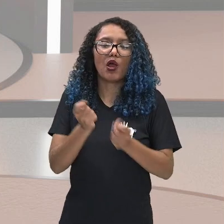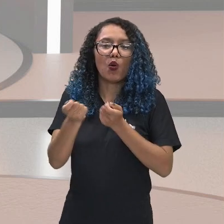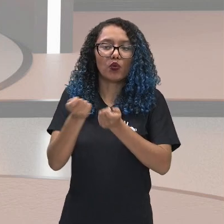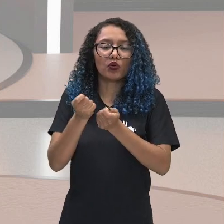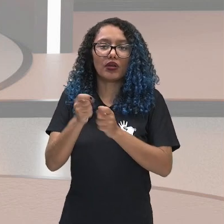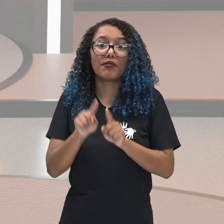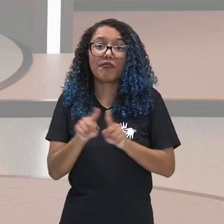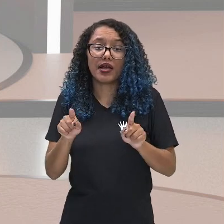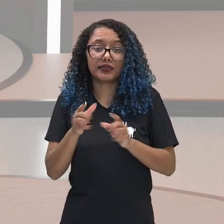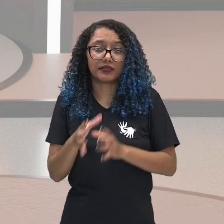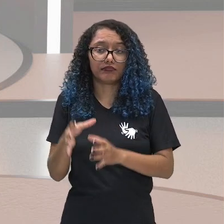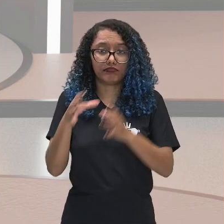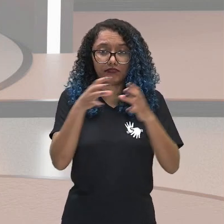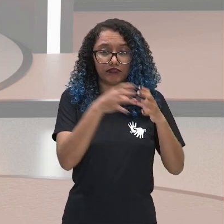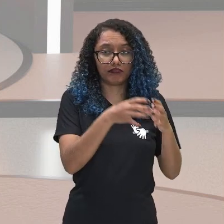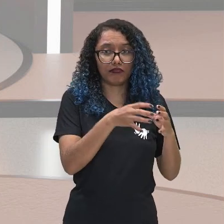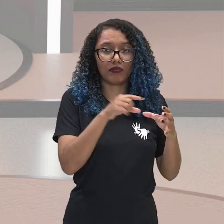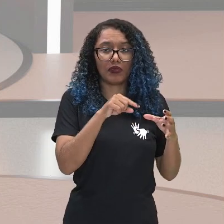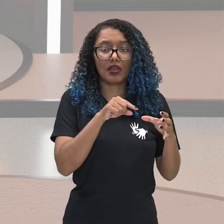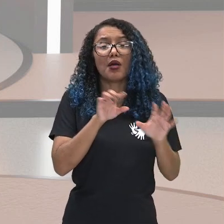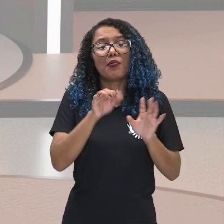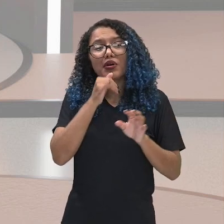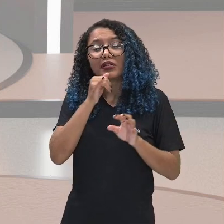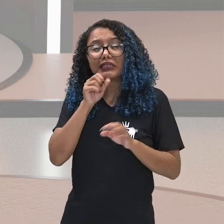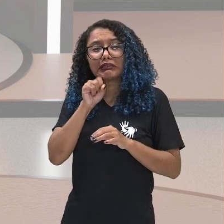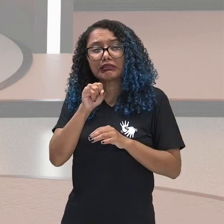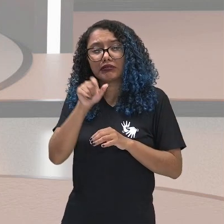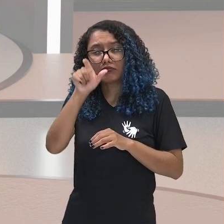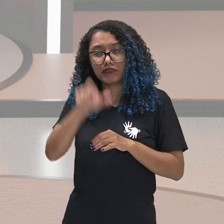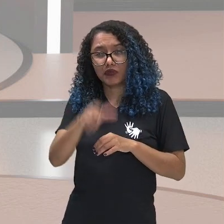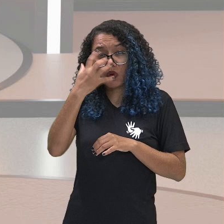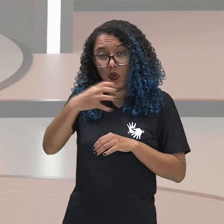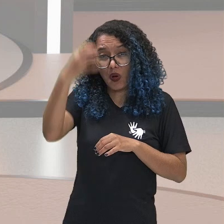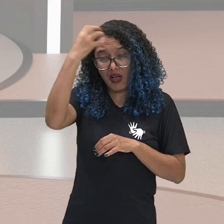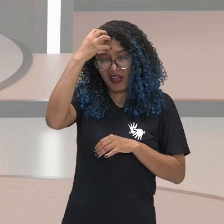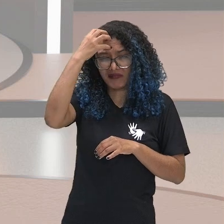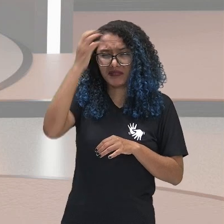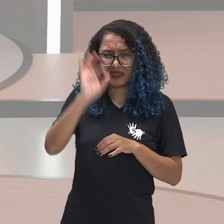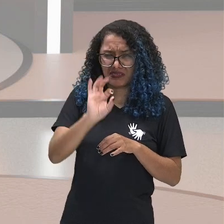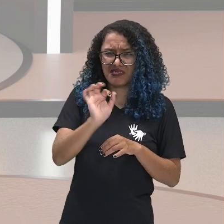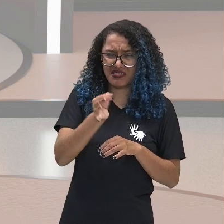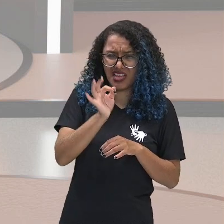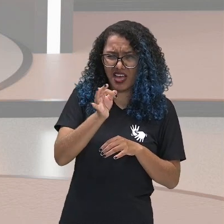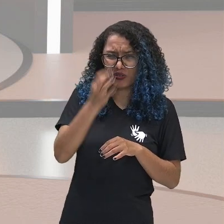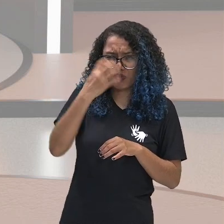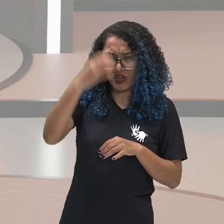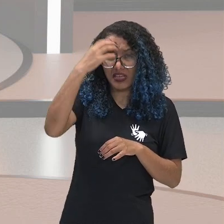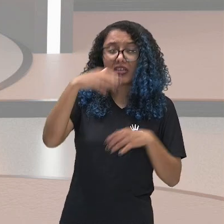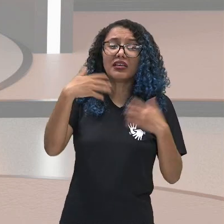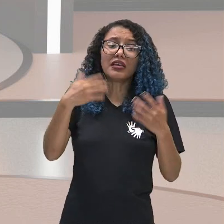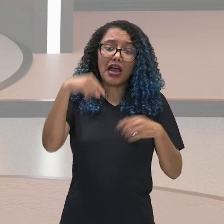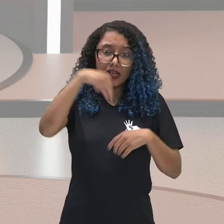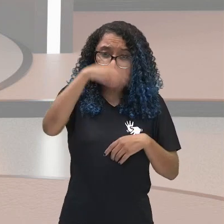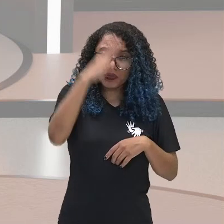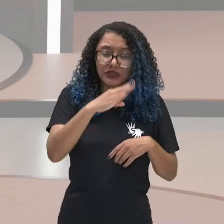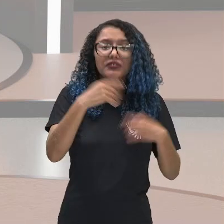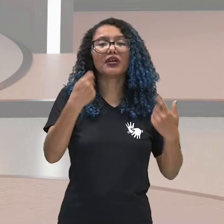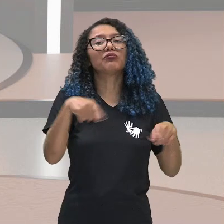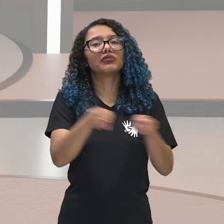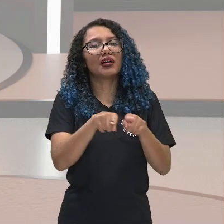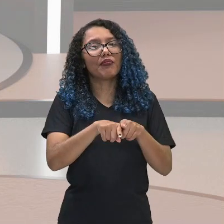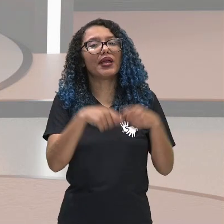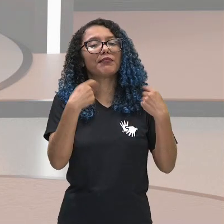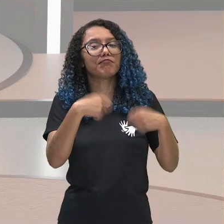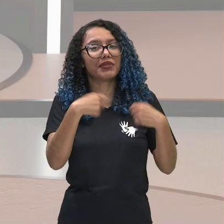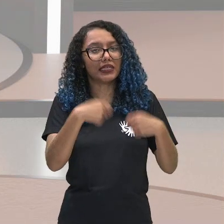não é mesmo? Agora, se a gente tem um rei, ele precisa também olhar, então, para o que é nacional. Então, temos aí o grupo dos portugueses. Vamos ver, então,